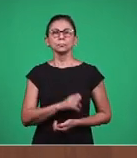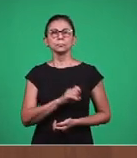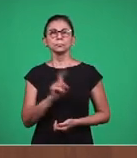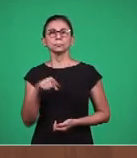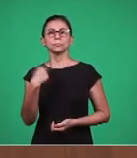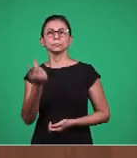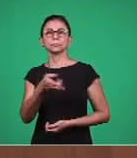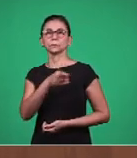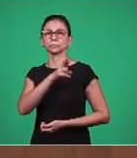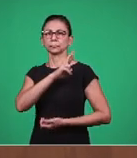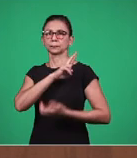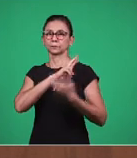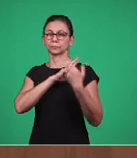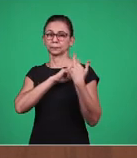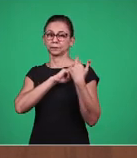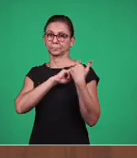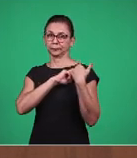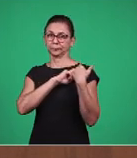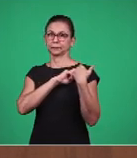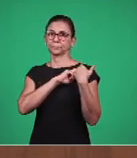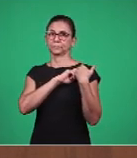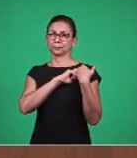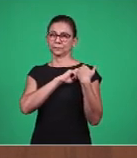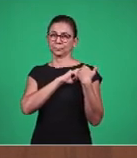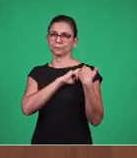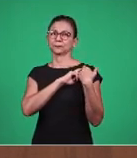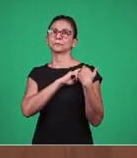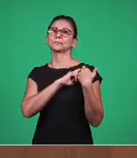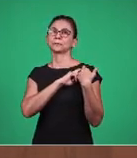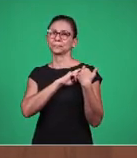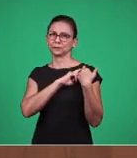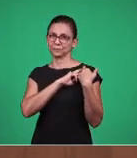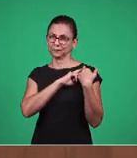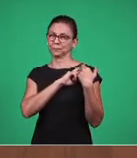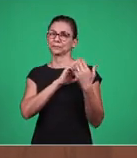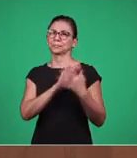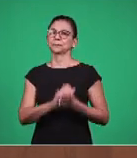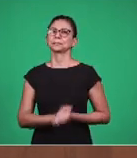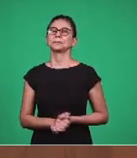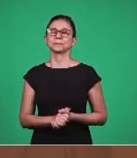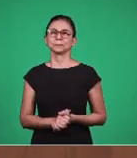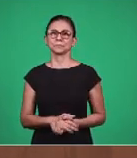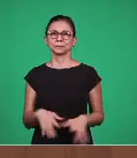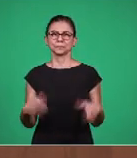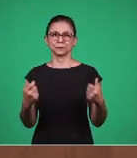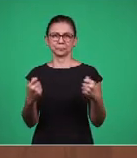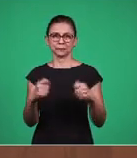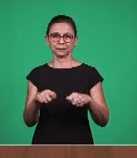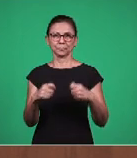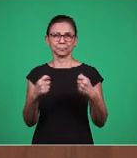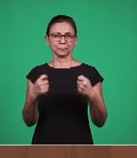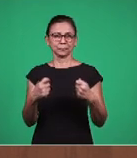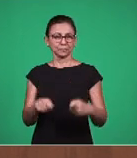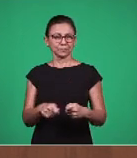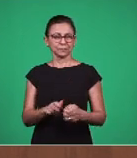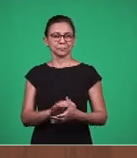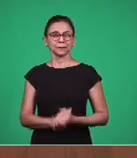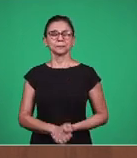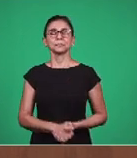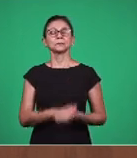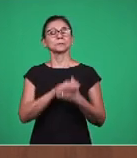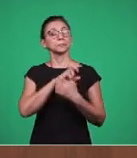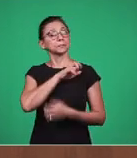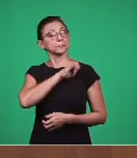e imbuídos da necessidade de nos preparar para dizer, para